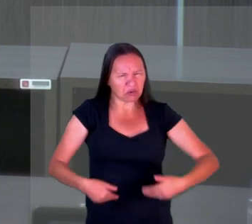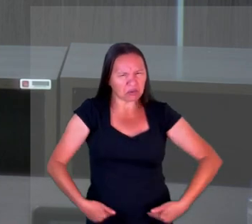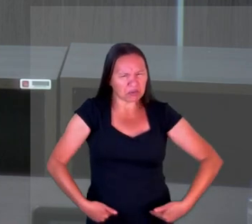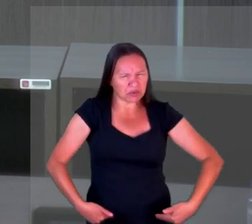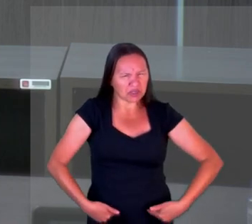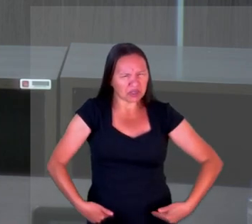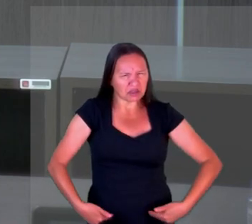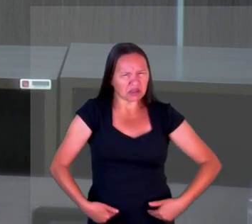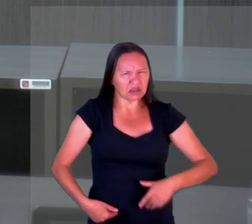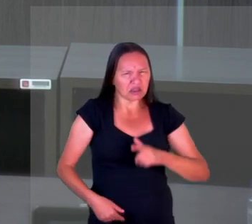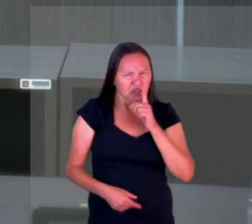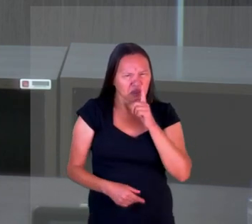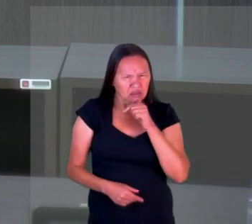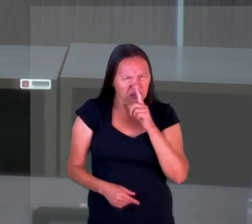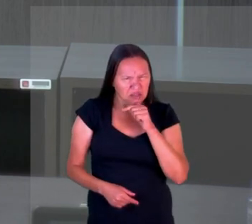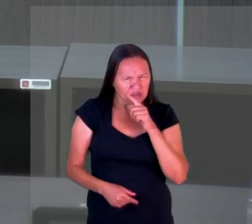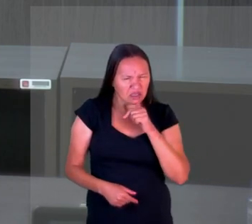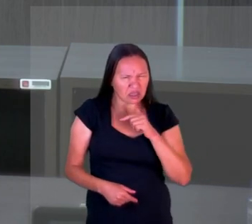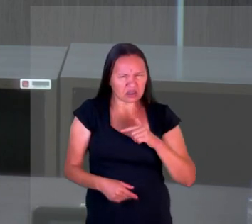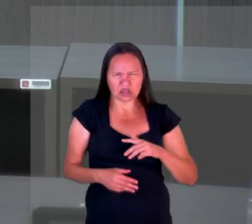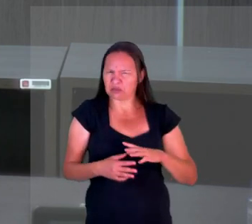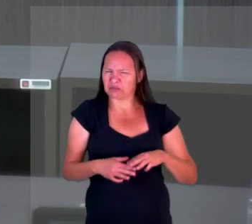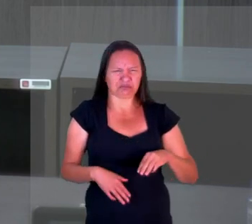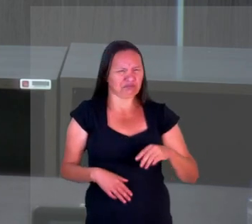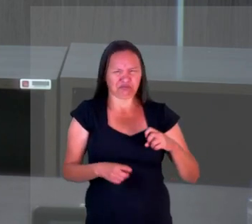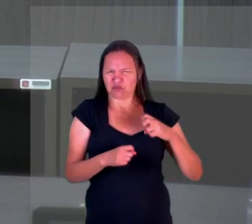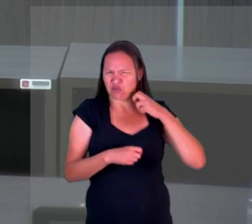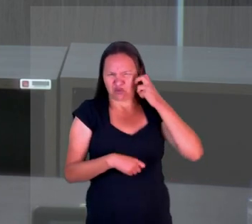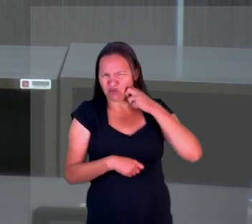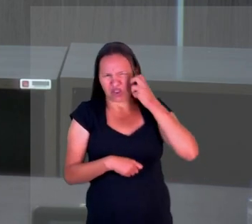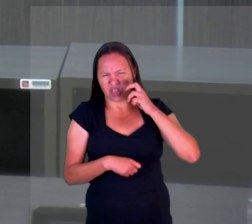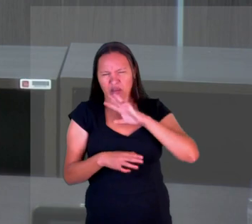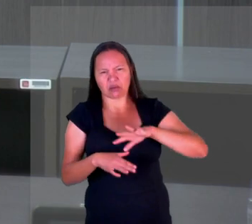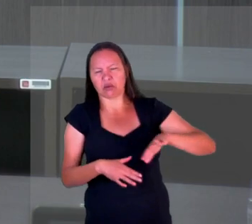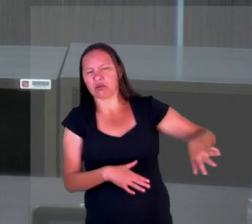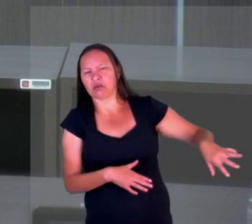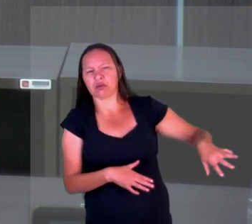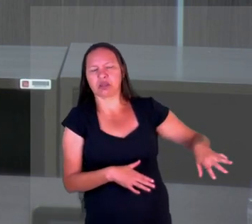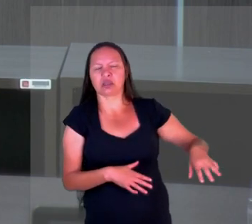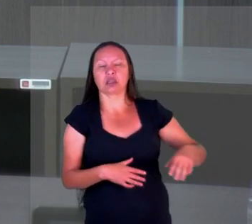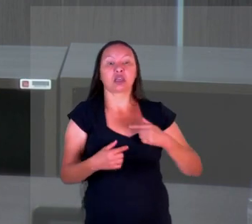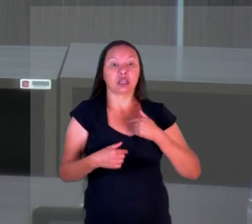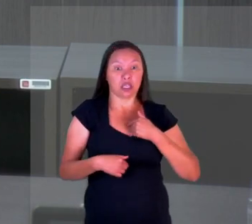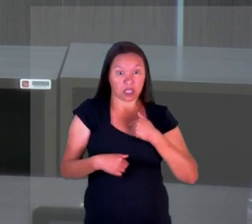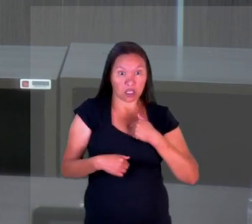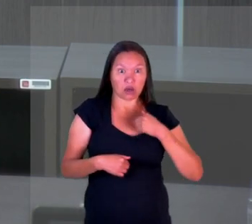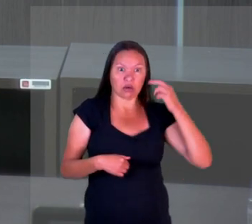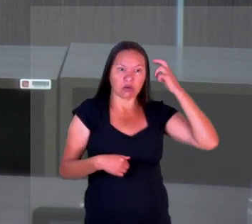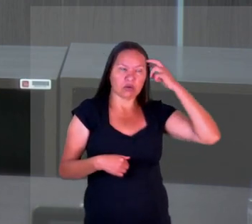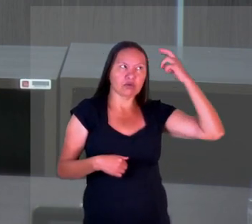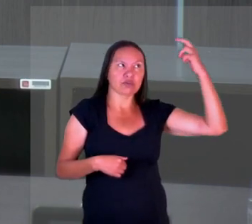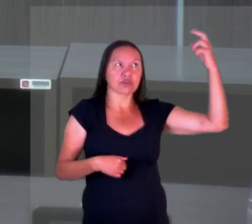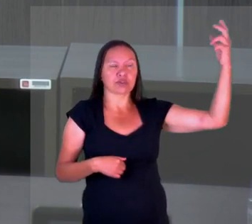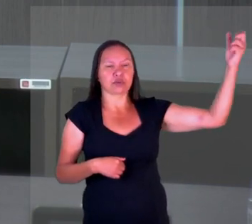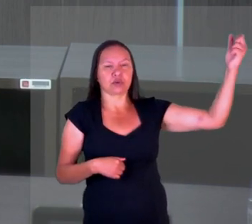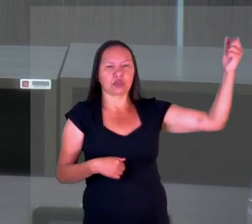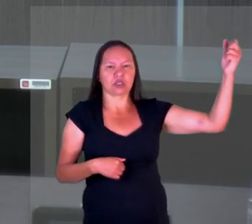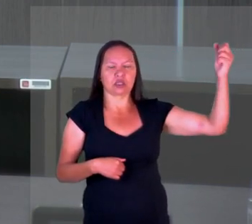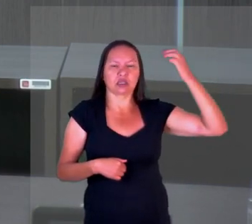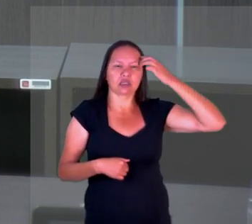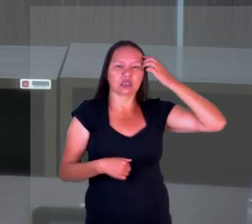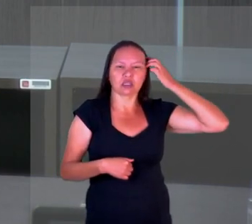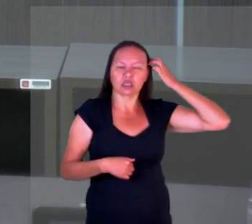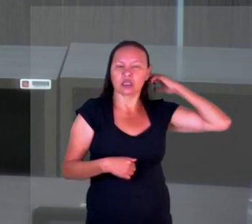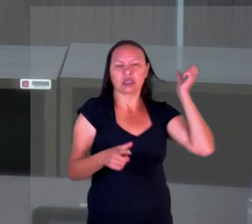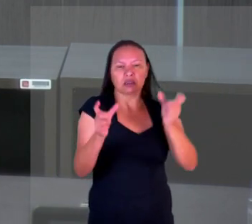forte né E ela diz que sonha o dia em que cada pessoa terá direito a um pedaço de pão a uma sopa